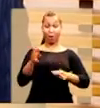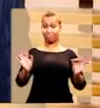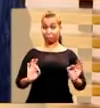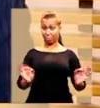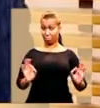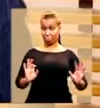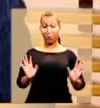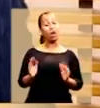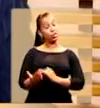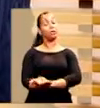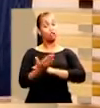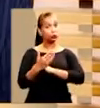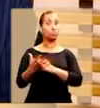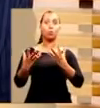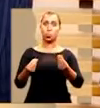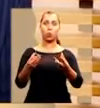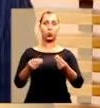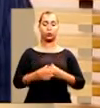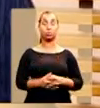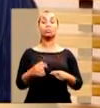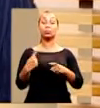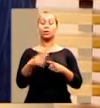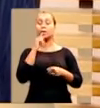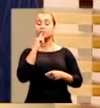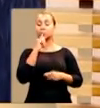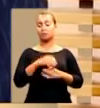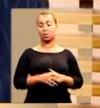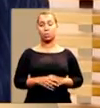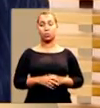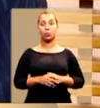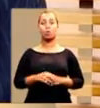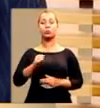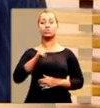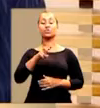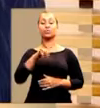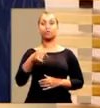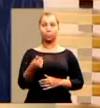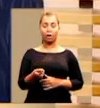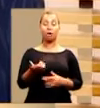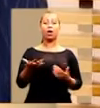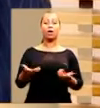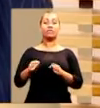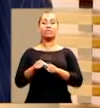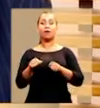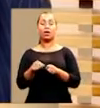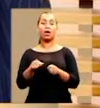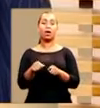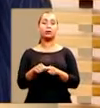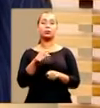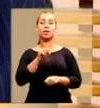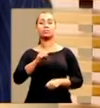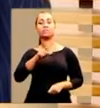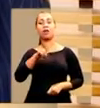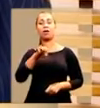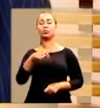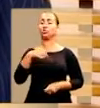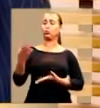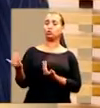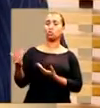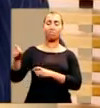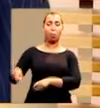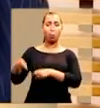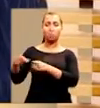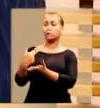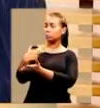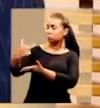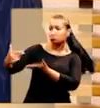atrapalhar, ele está colaborando muito. Está ajudando muito. Porque, por exemplo, o Silva fazia lá em Salles de Oliveira, quando era jovenzinho